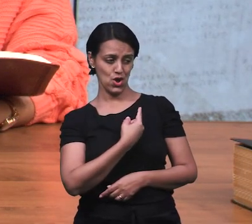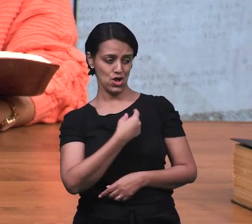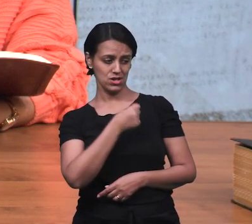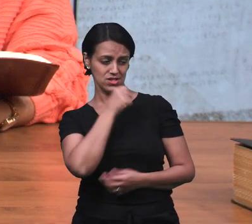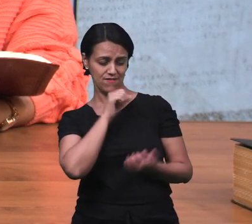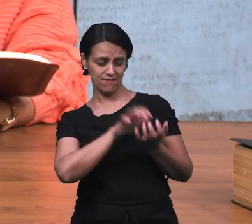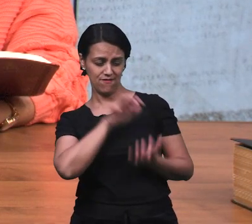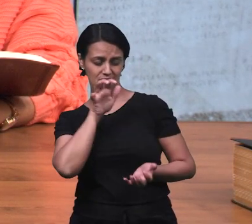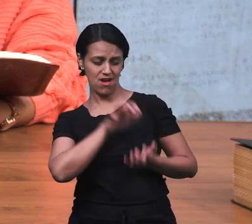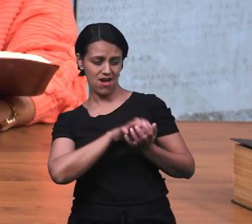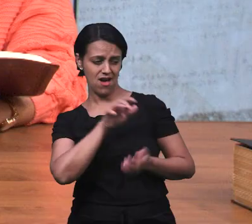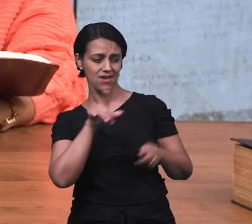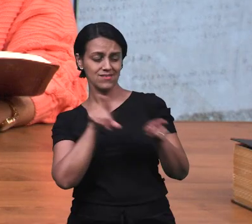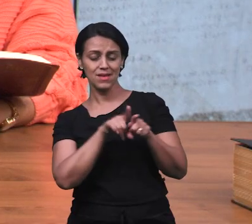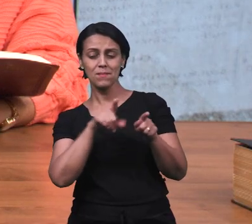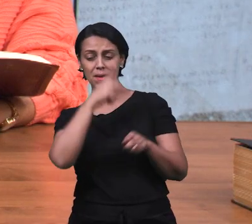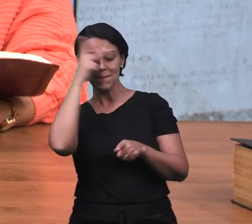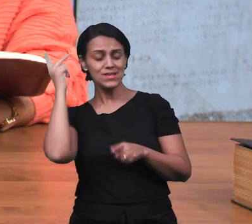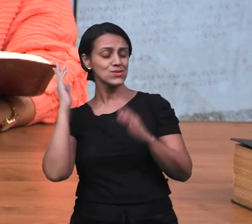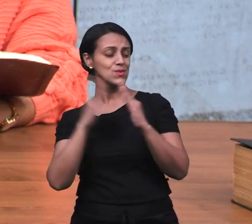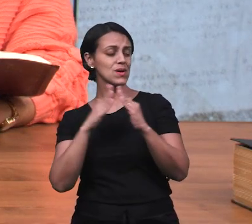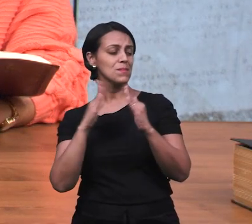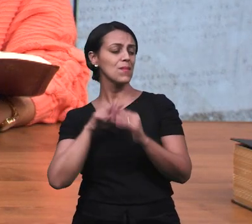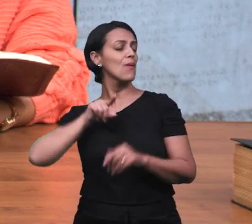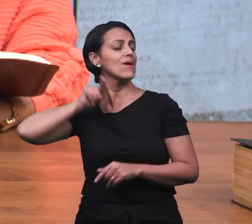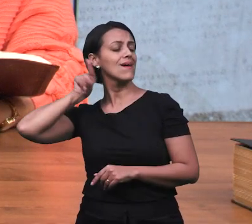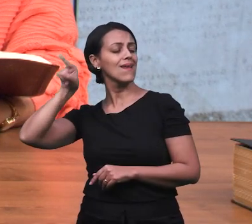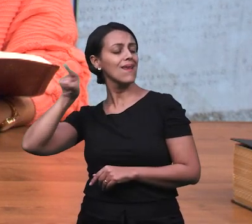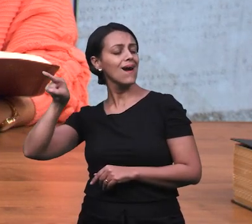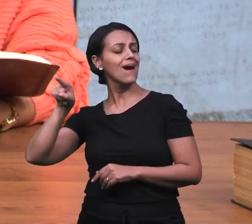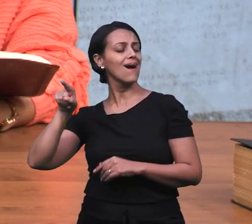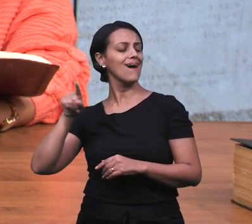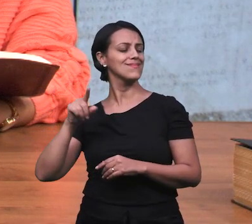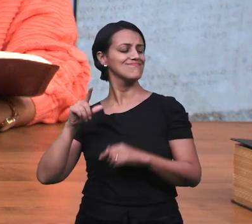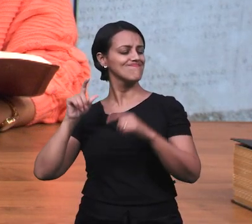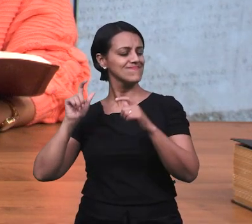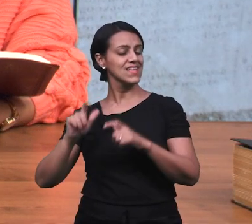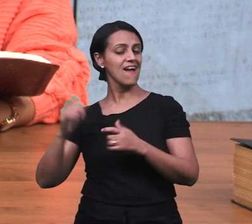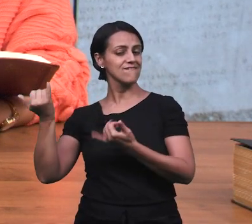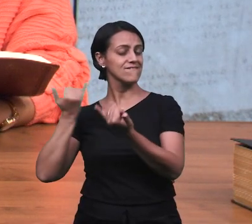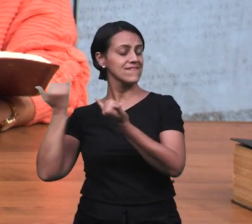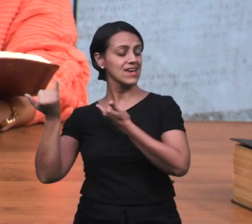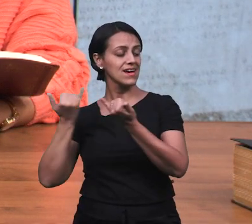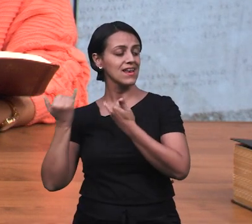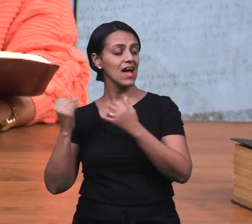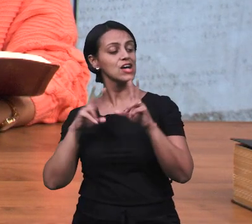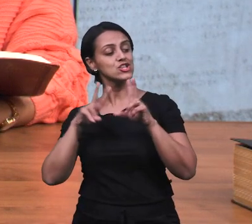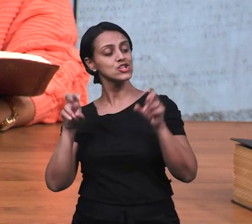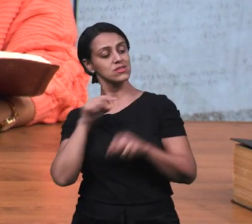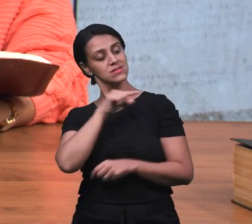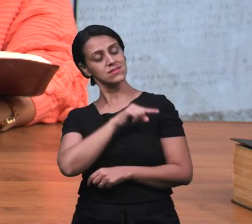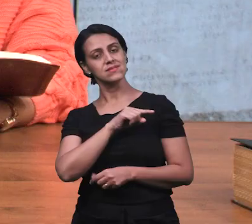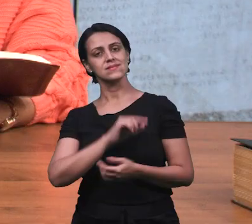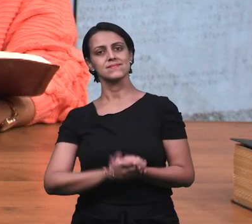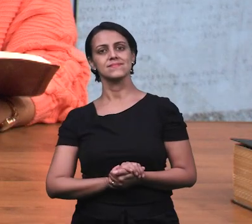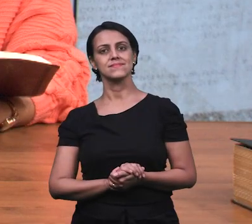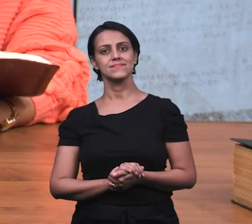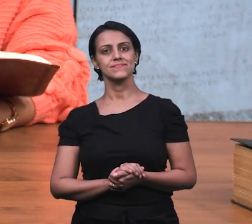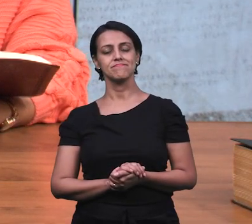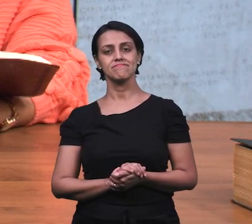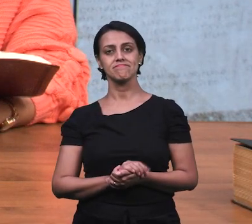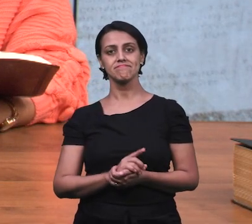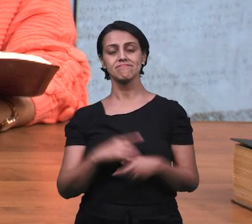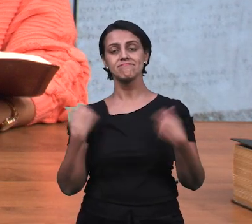e todos os moradores da nossa terra nos falaram, dizendo: tomai